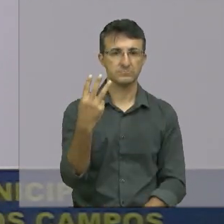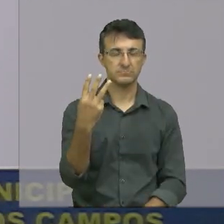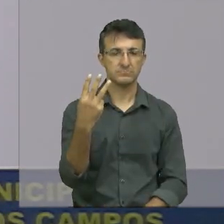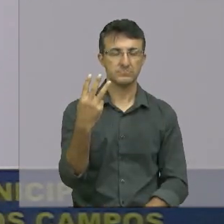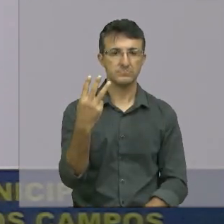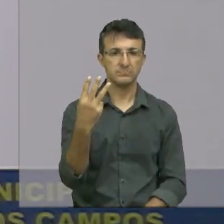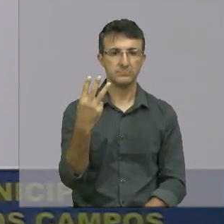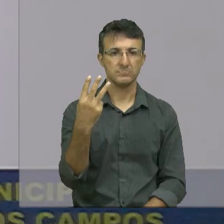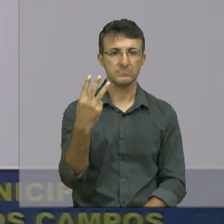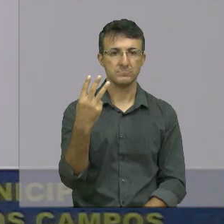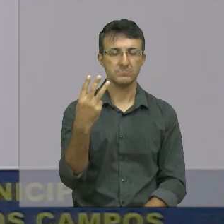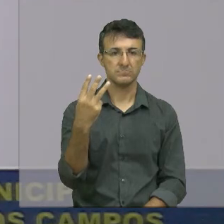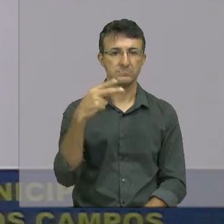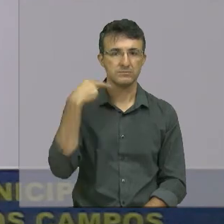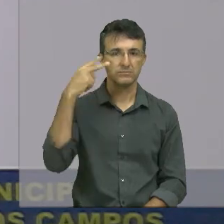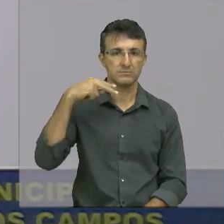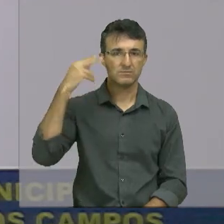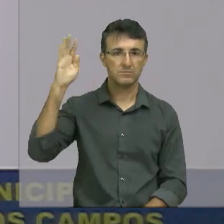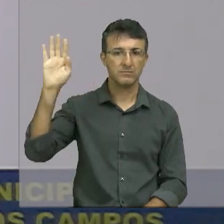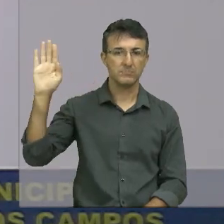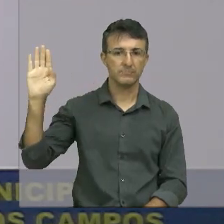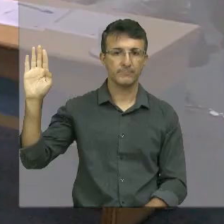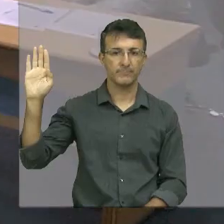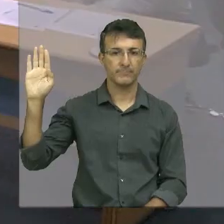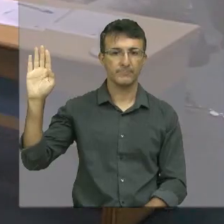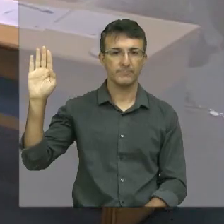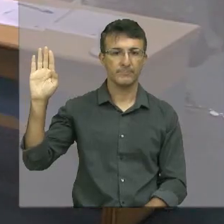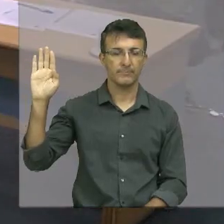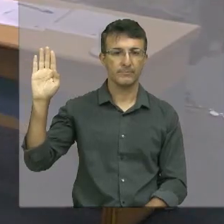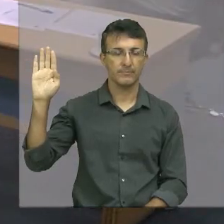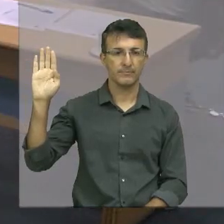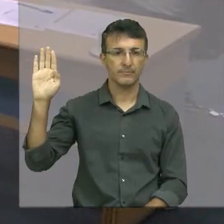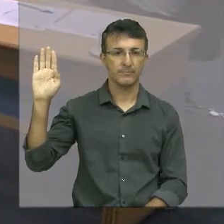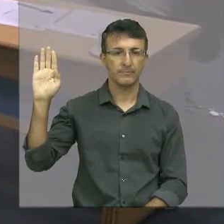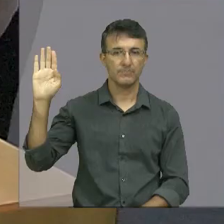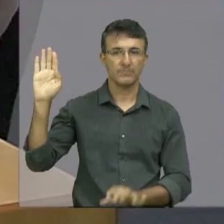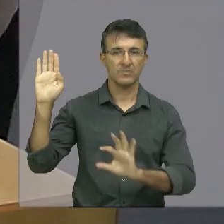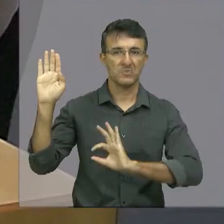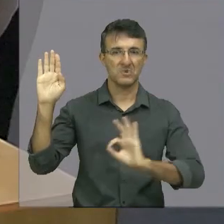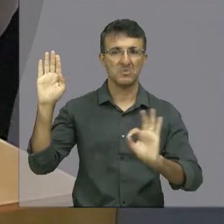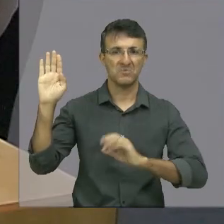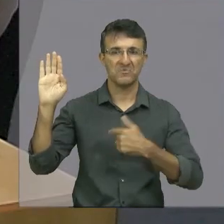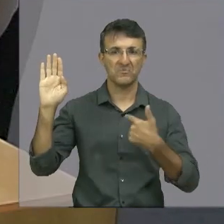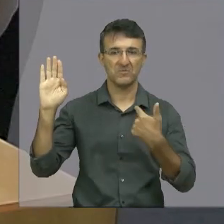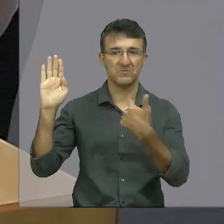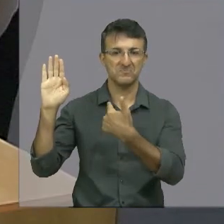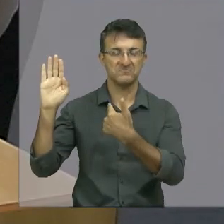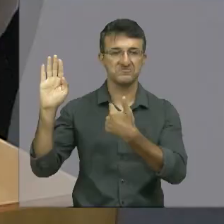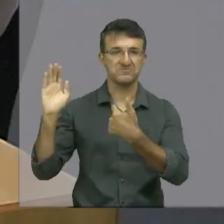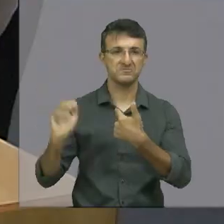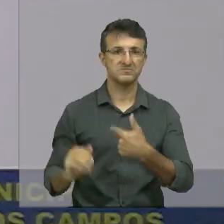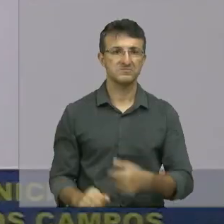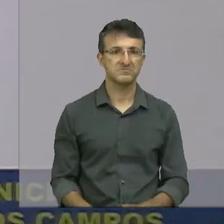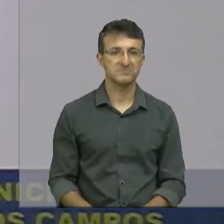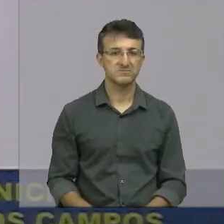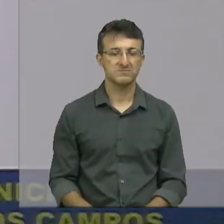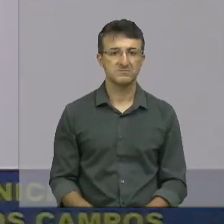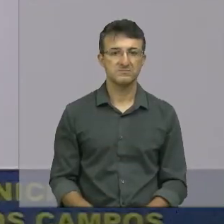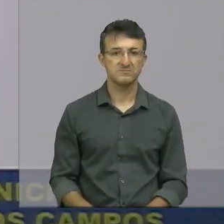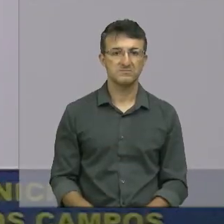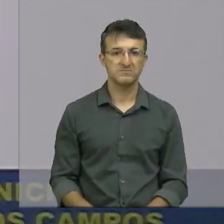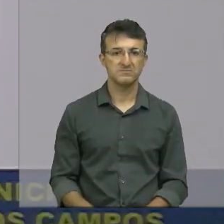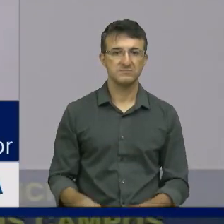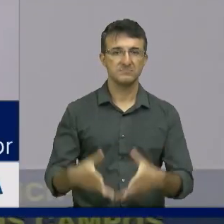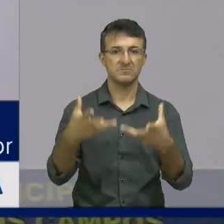Vereadores favoráveis permaneçam como estão e os contrários que se manifestem. Nenhuma manifestação contrária. Emenda número 3,